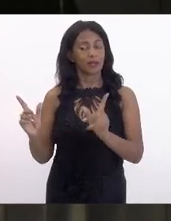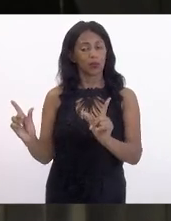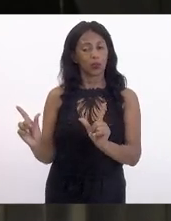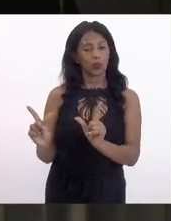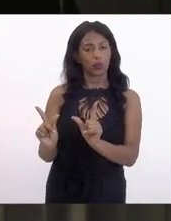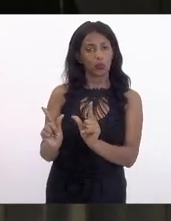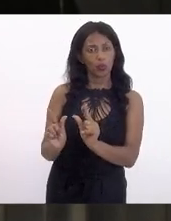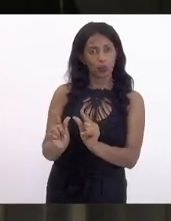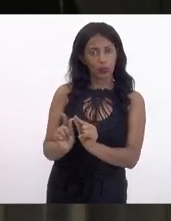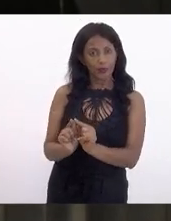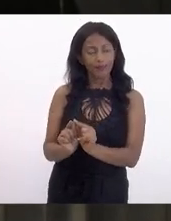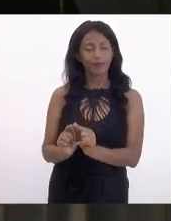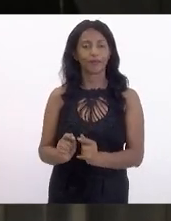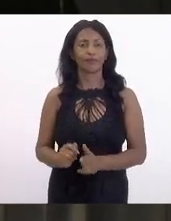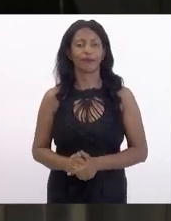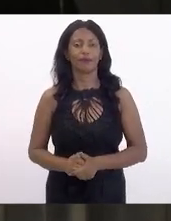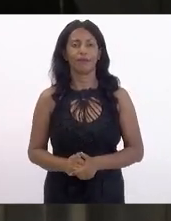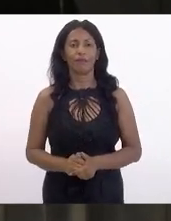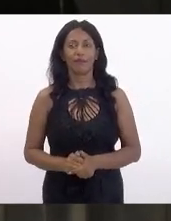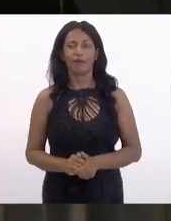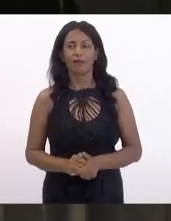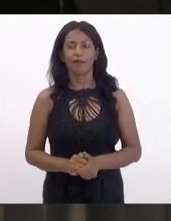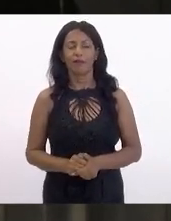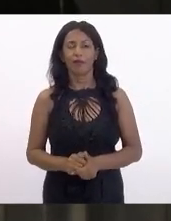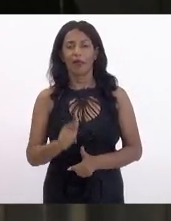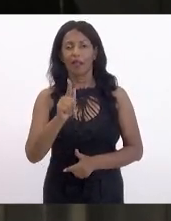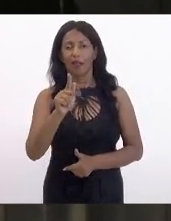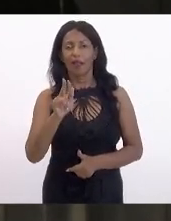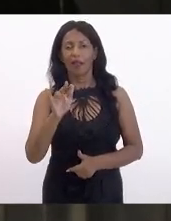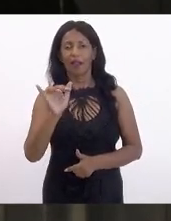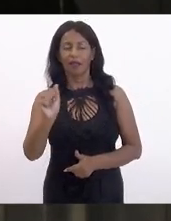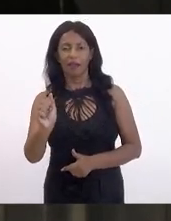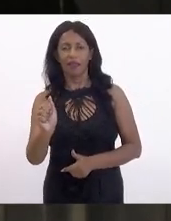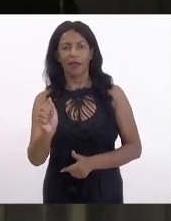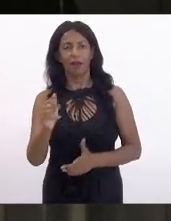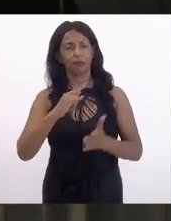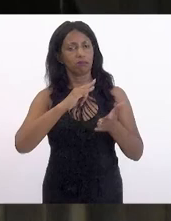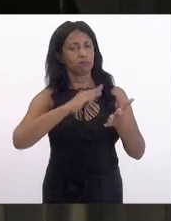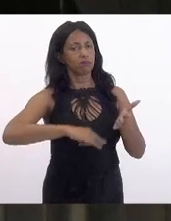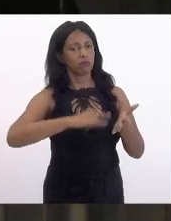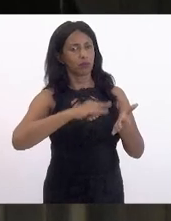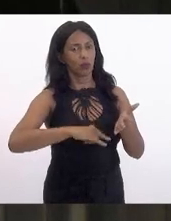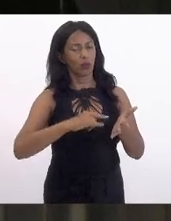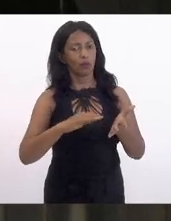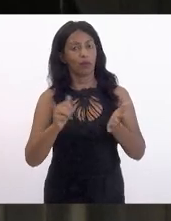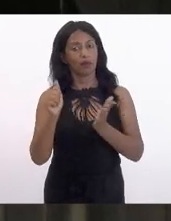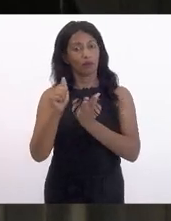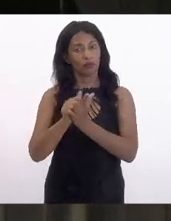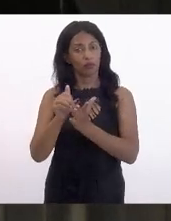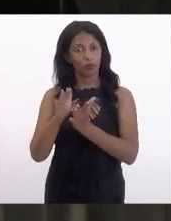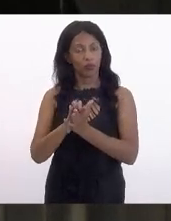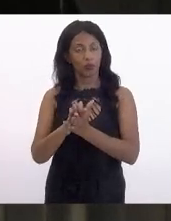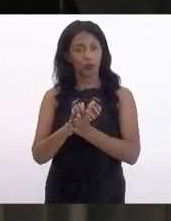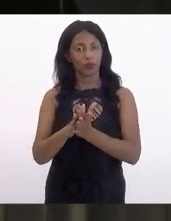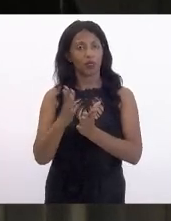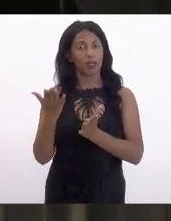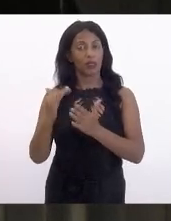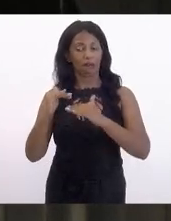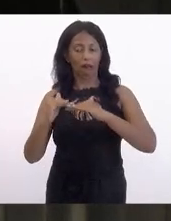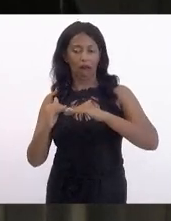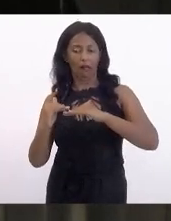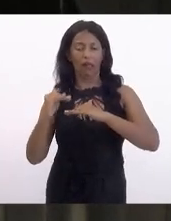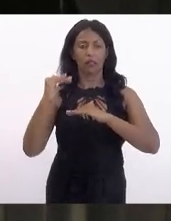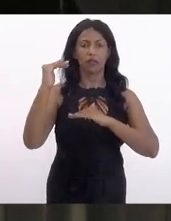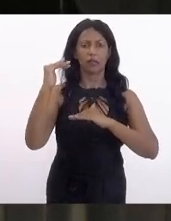reduzir a famosa guia de regularização das taxas do Detran que está